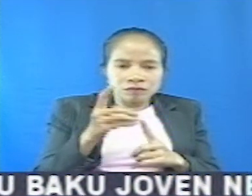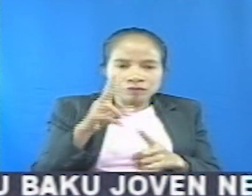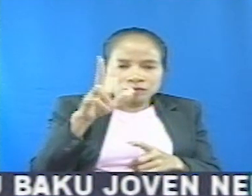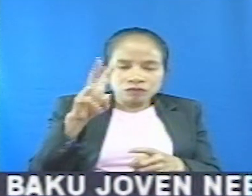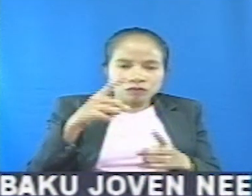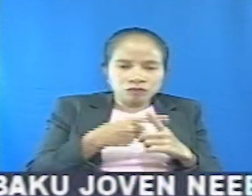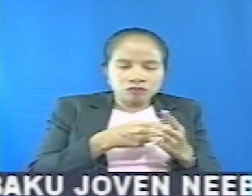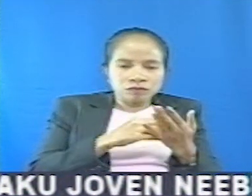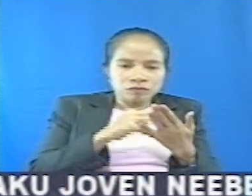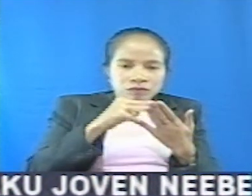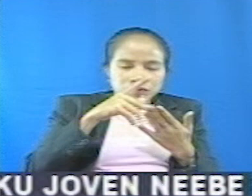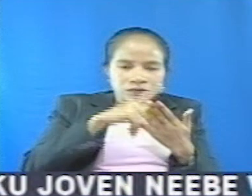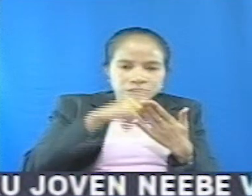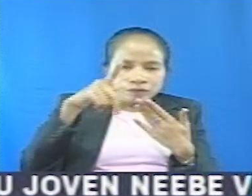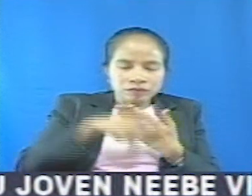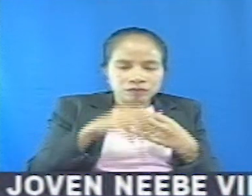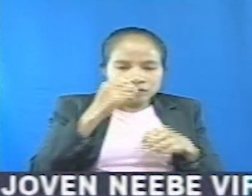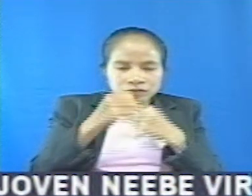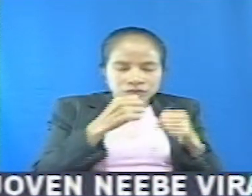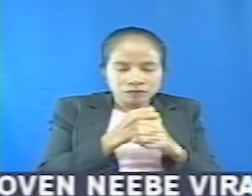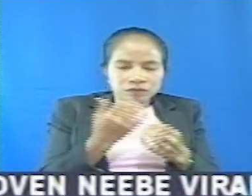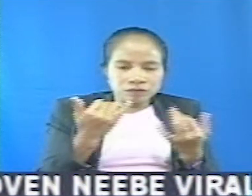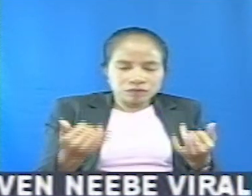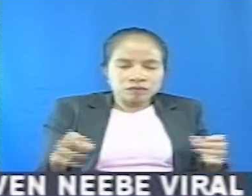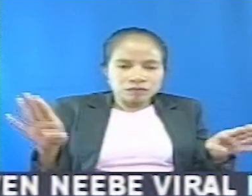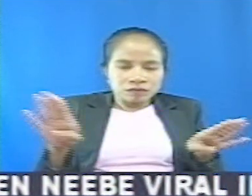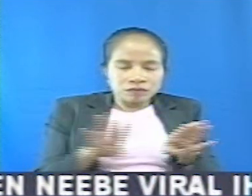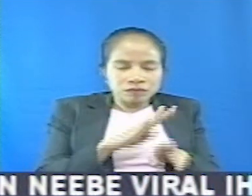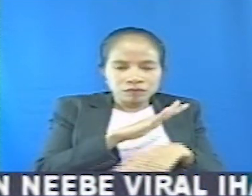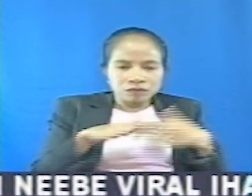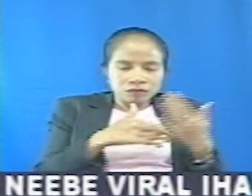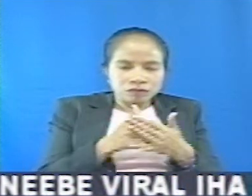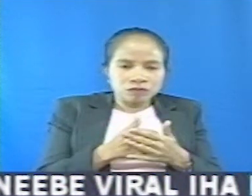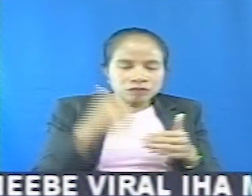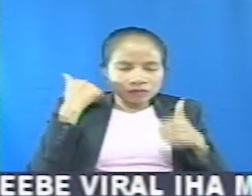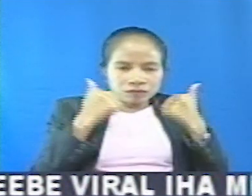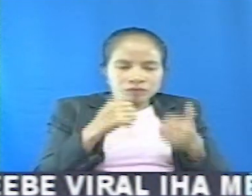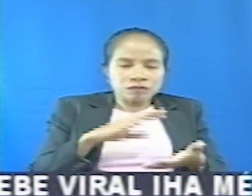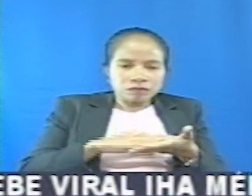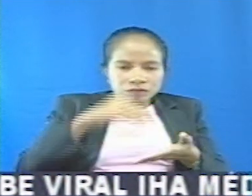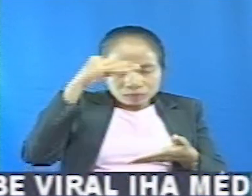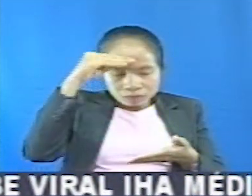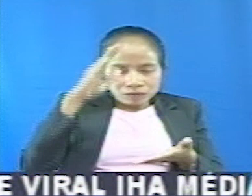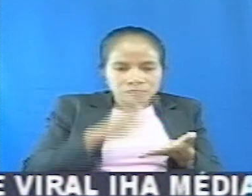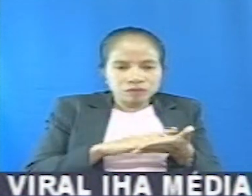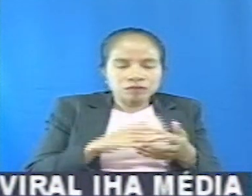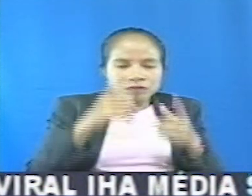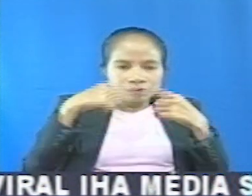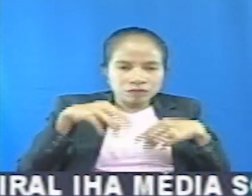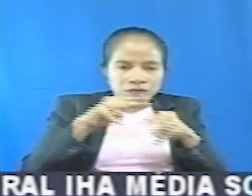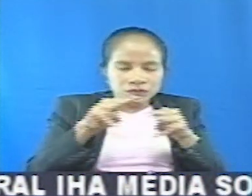fulan abril tinangne. Hori taka total atividade ensino aprendizagem no viazem ba município